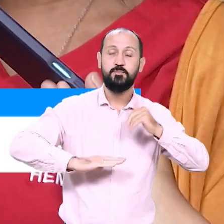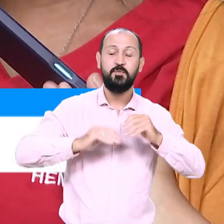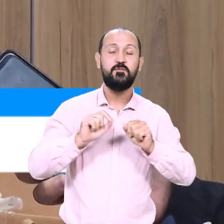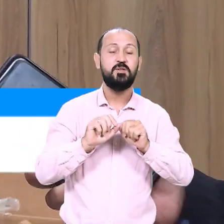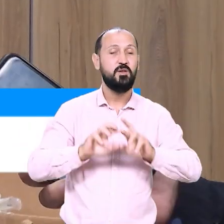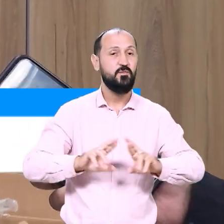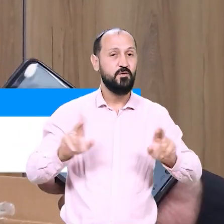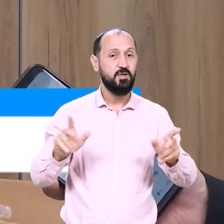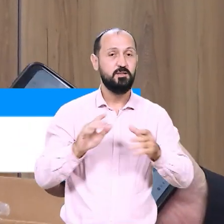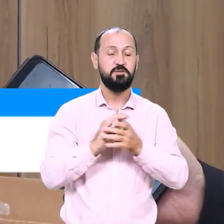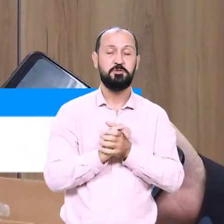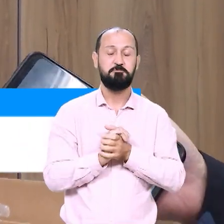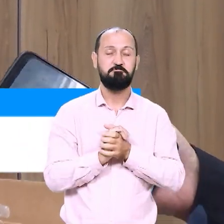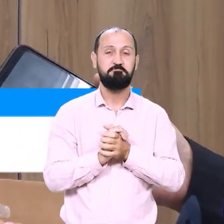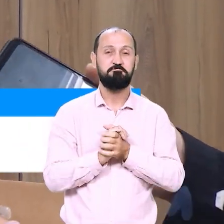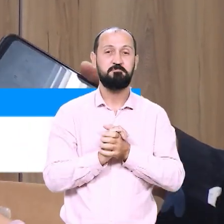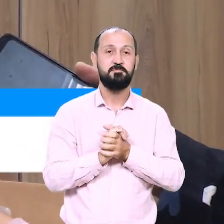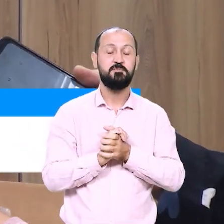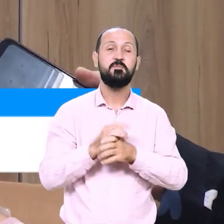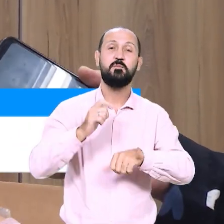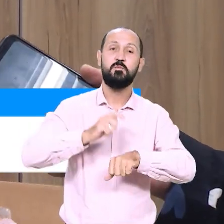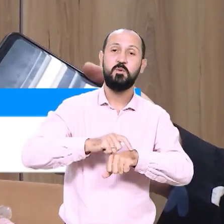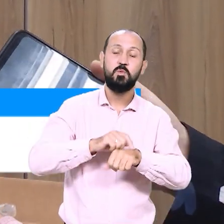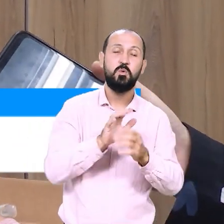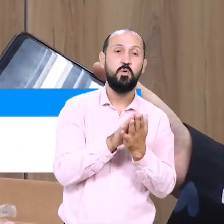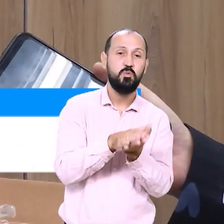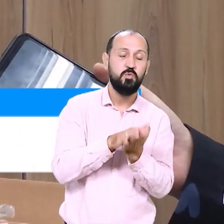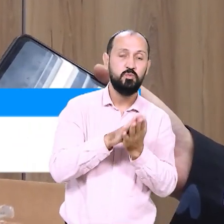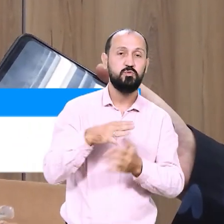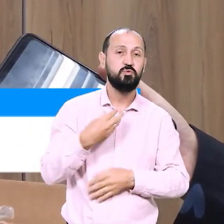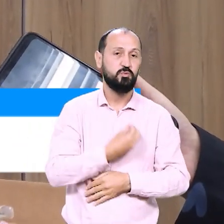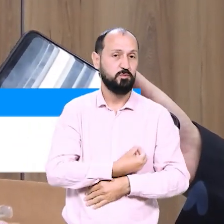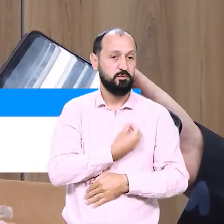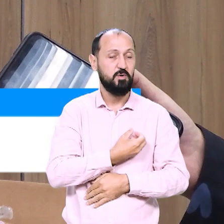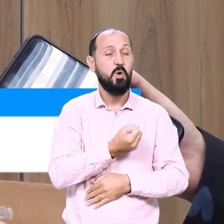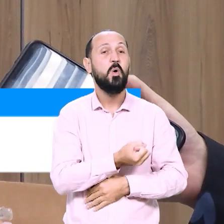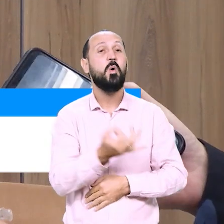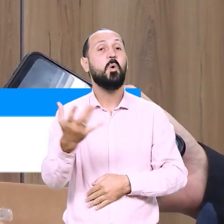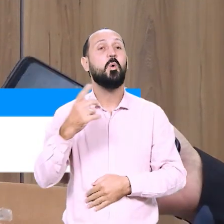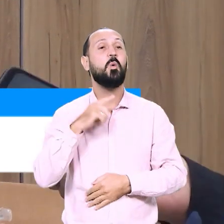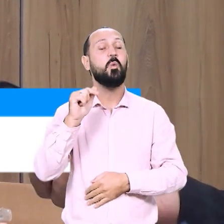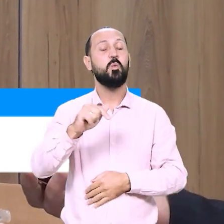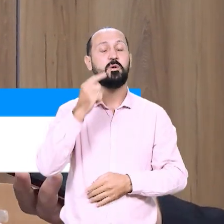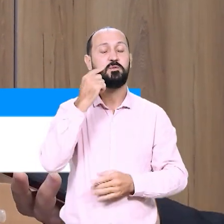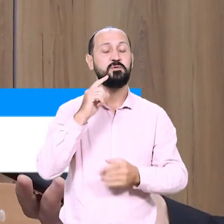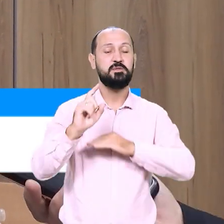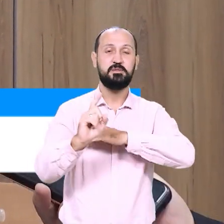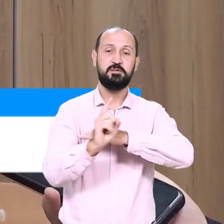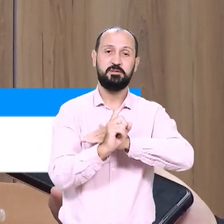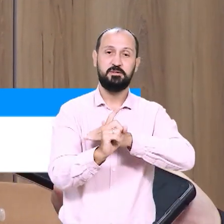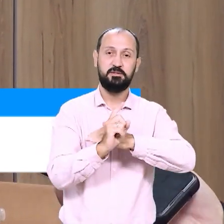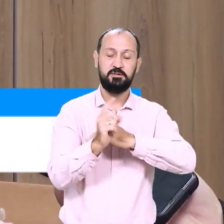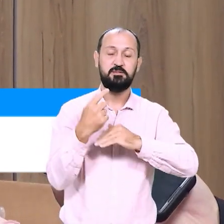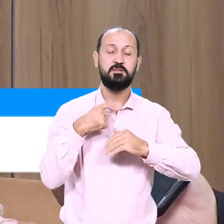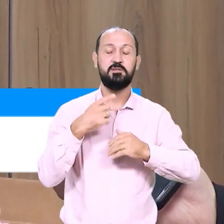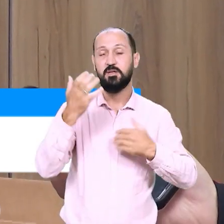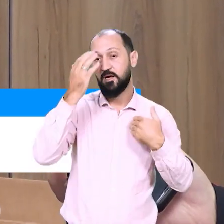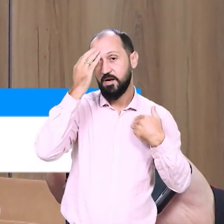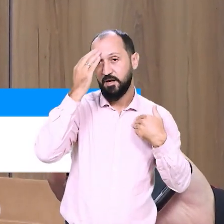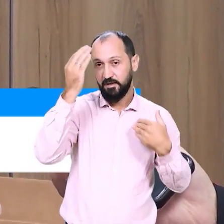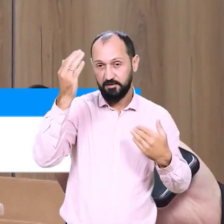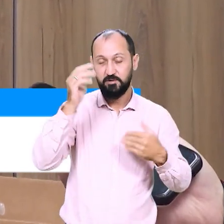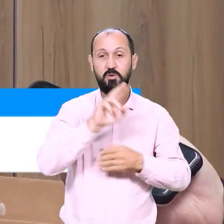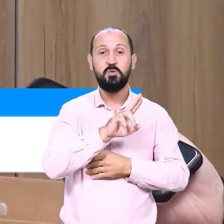como essa. Os servidores fazendo a diferença, né? Quando doa sangue, doa vida, isso, quantas pessoas serão